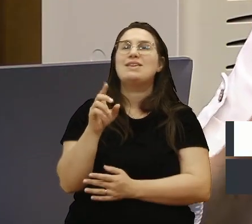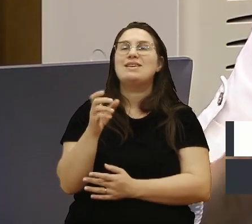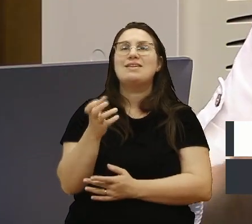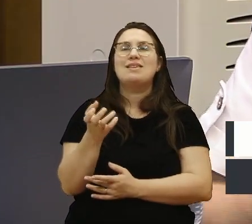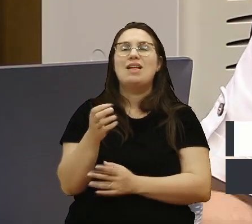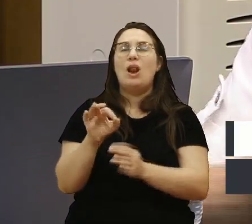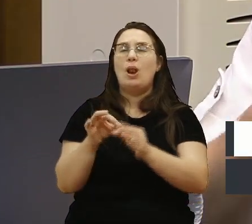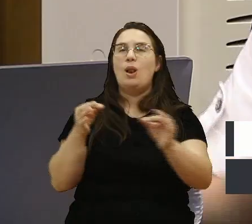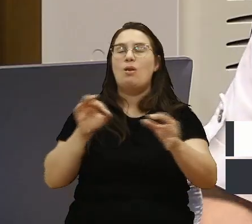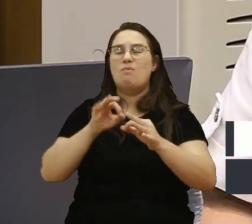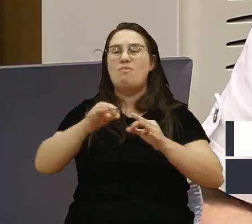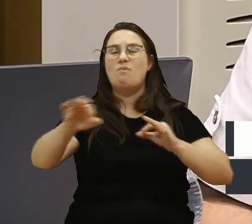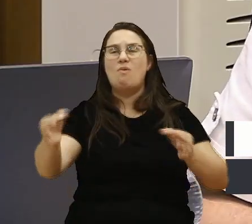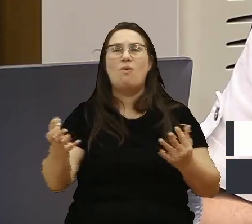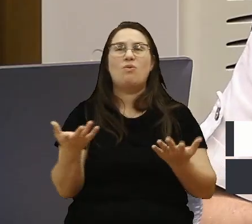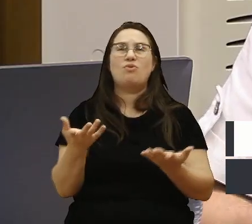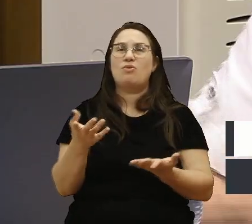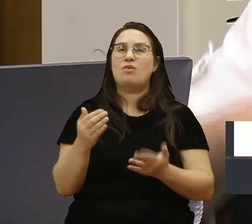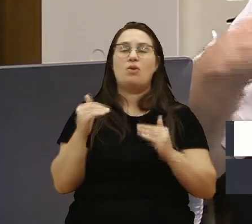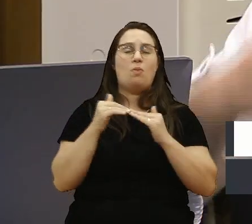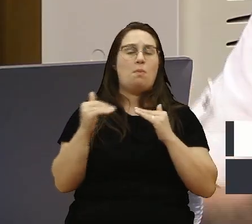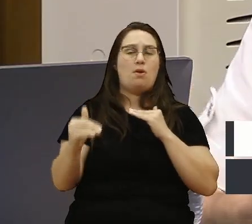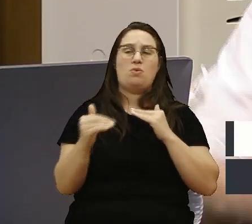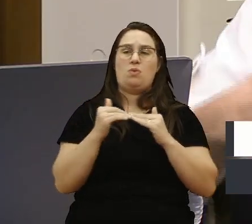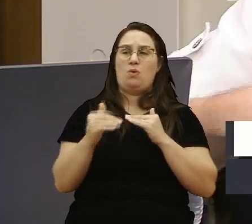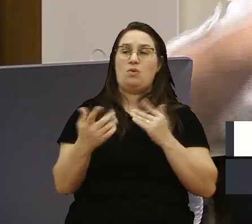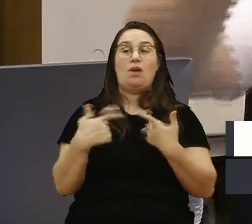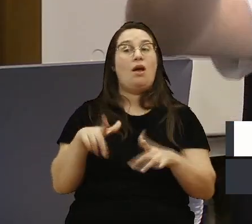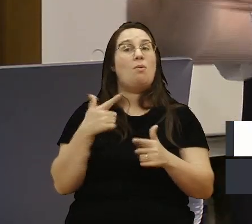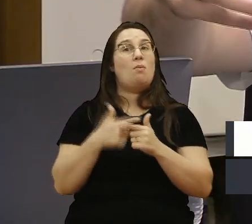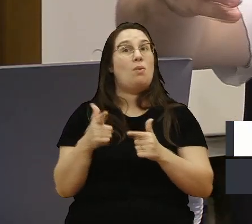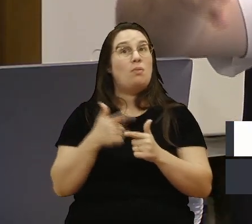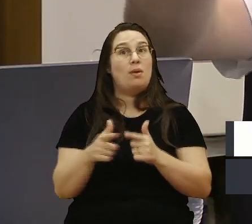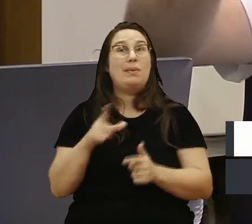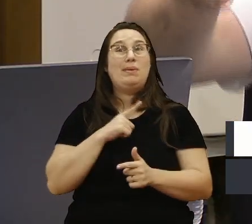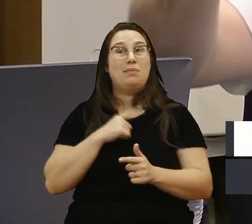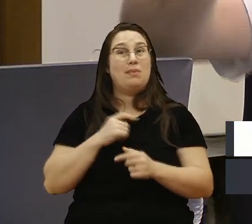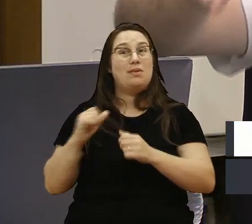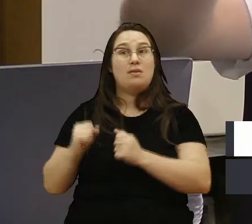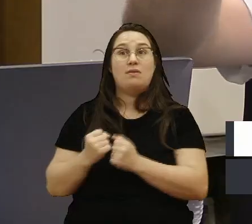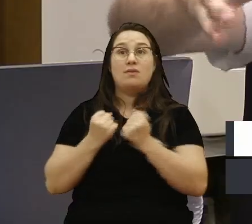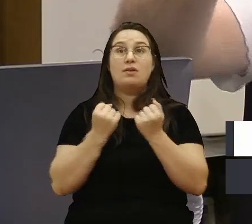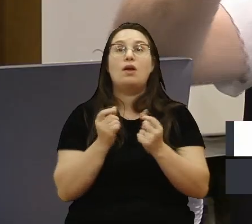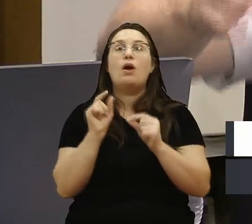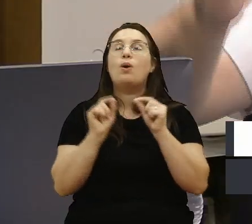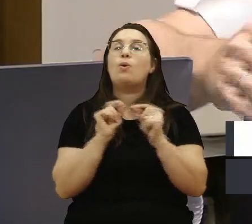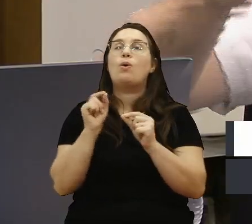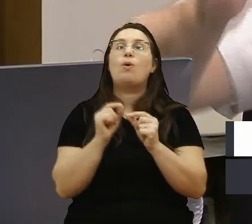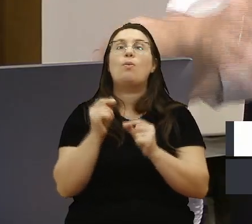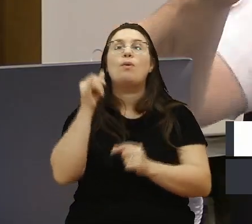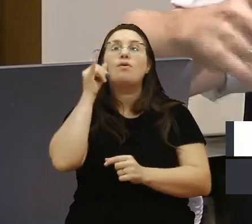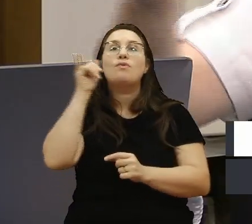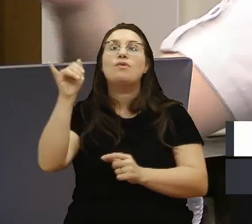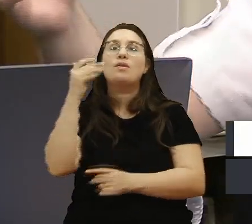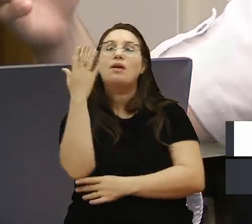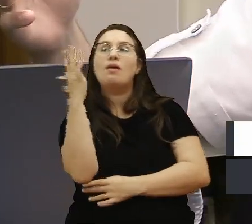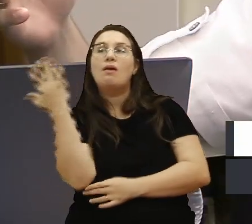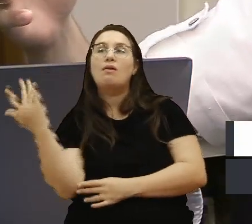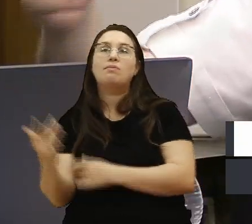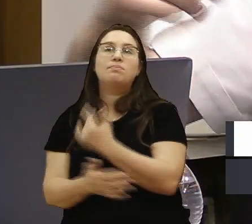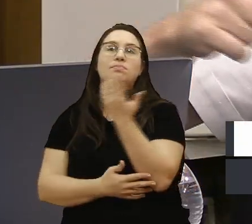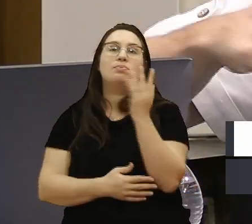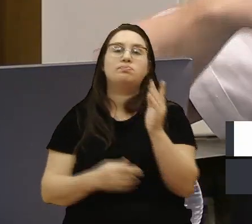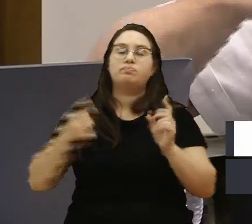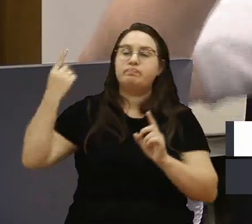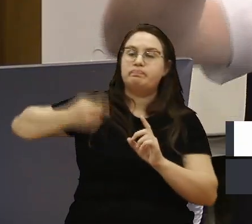é um problema de discordância minha e do senhor, é um problema que nós temos que enfrentar. Como é que nós vamos evitar que a Mata Atlântica seja tamanhamente